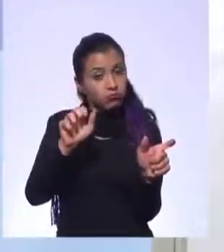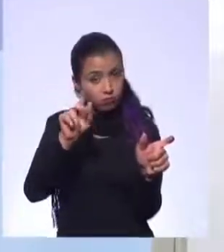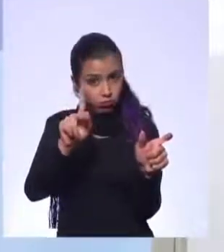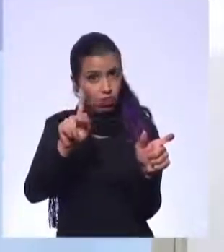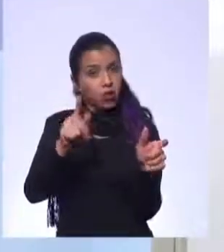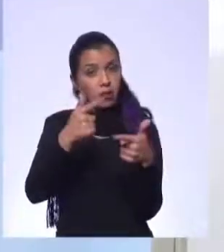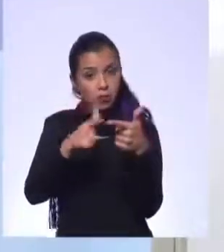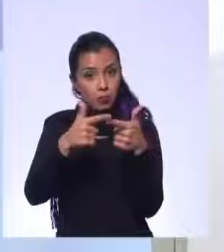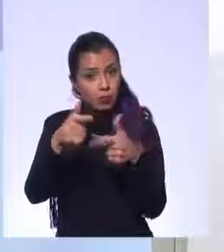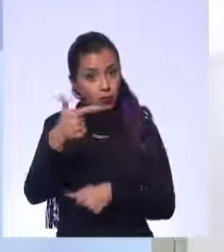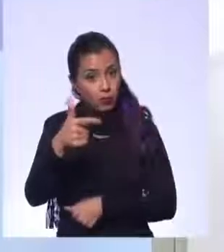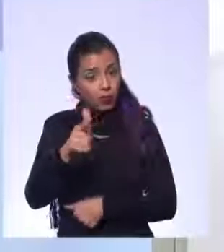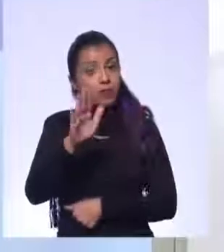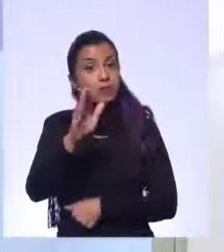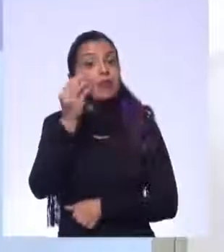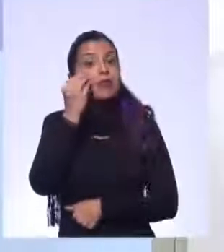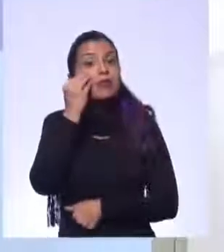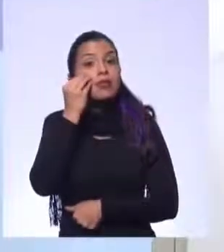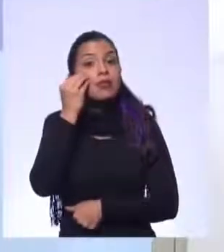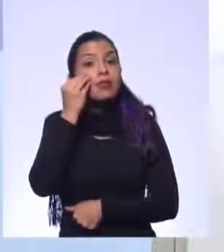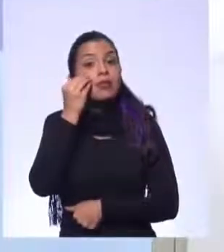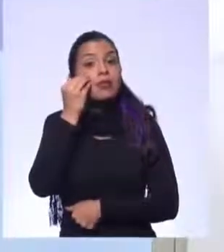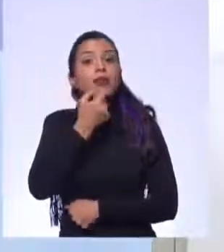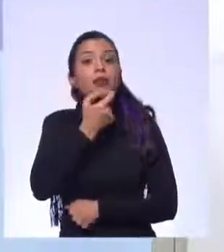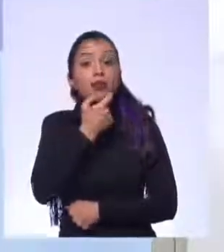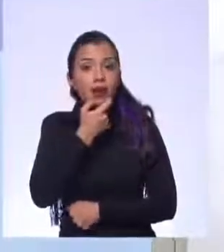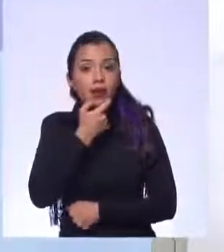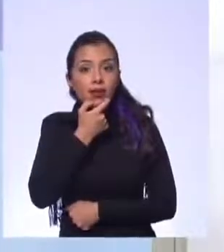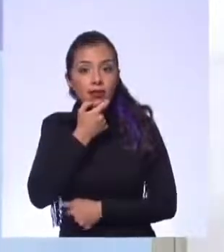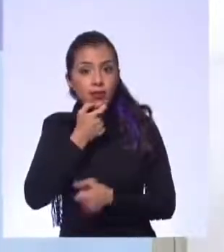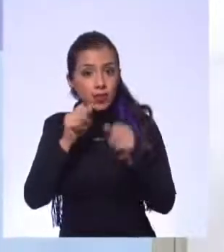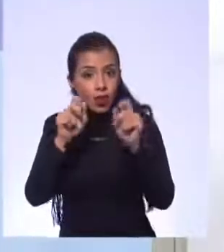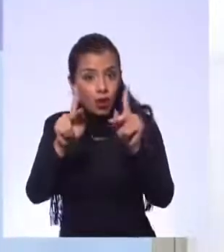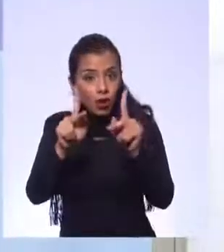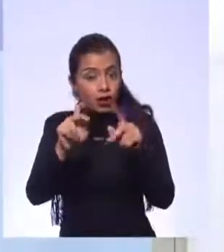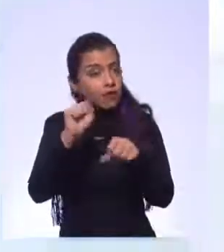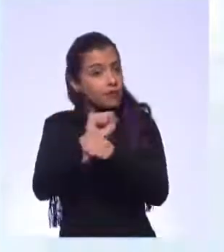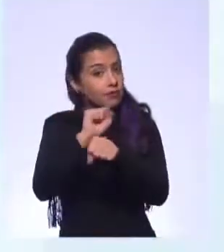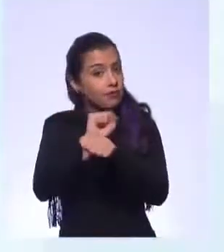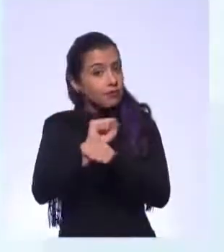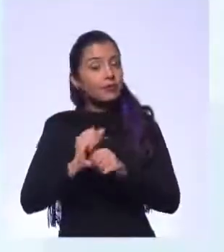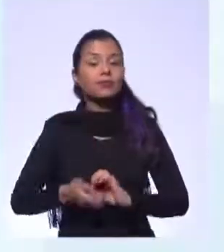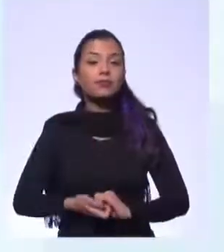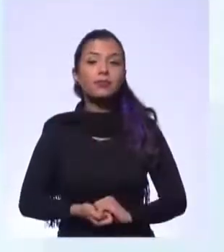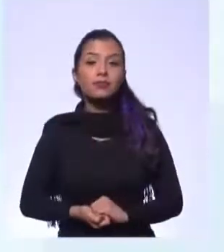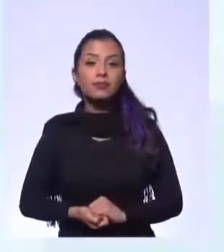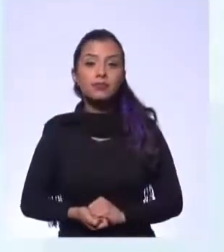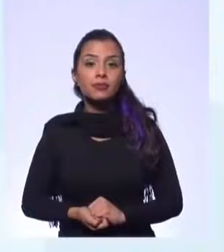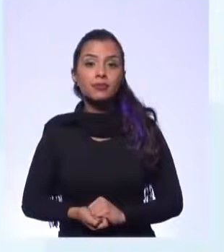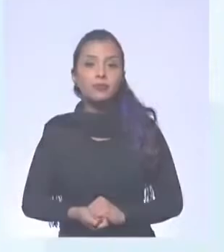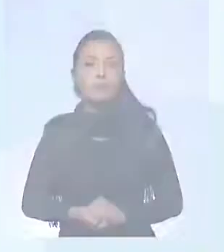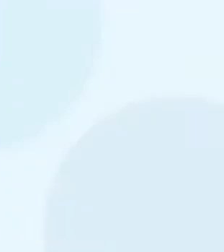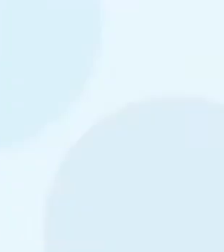palavra. Mas procure escrever em inglês lá no chat, ok? See you later, te vejo.